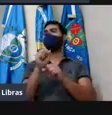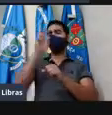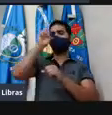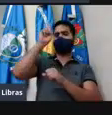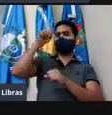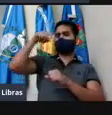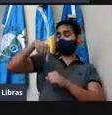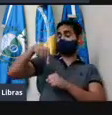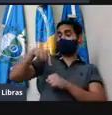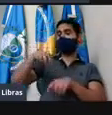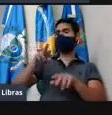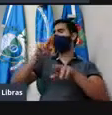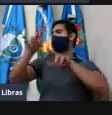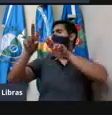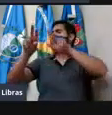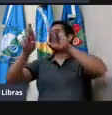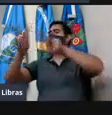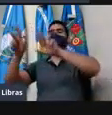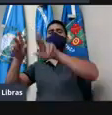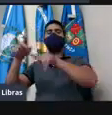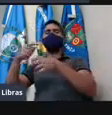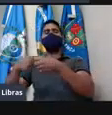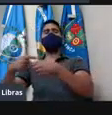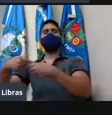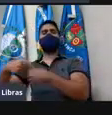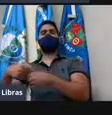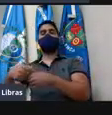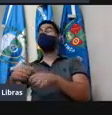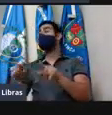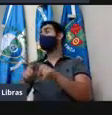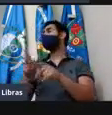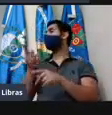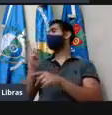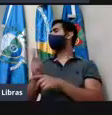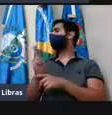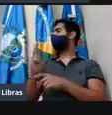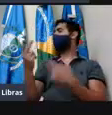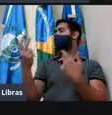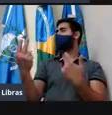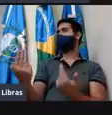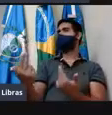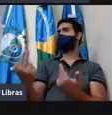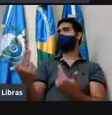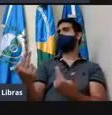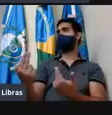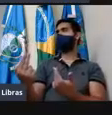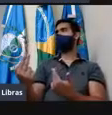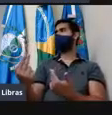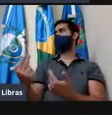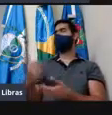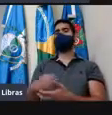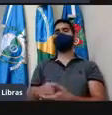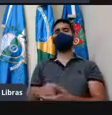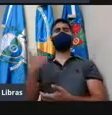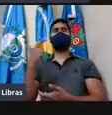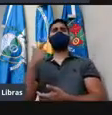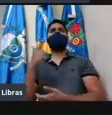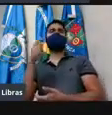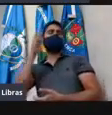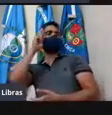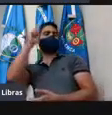como várias cidades. E a gente vai continuar do mesmo jeito, Celcinho, sem um domínio real